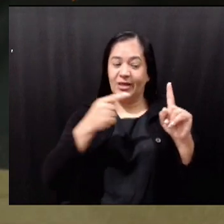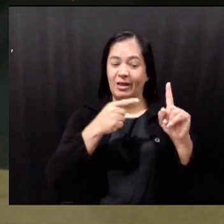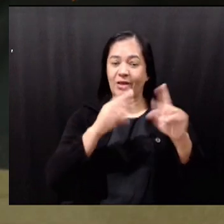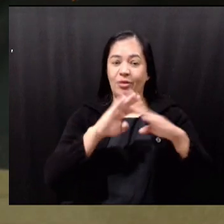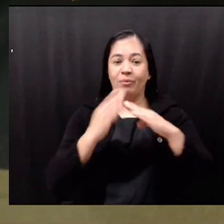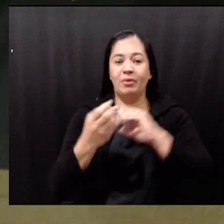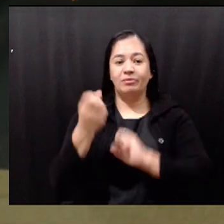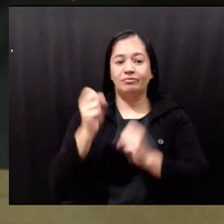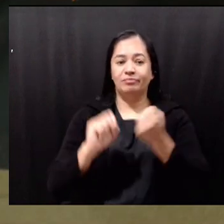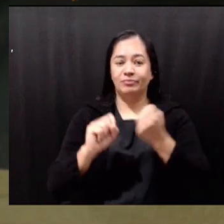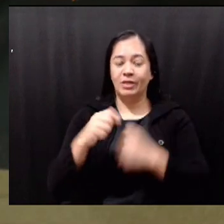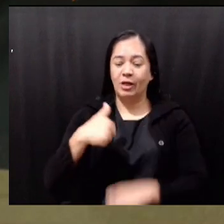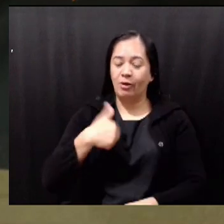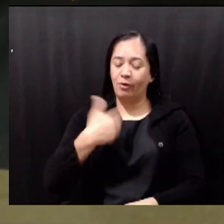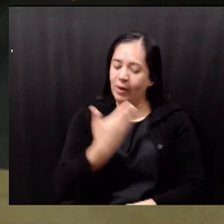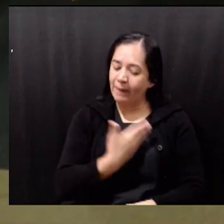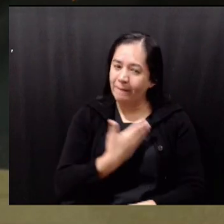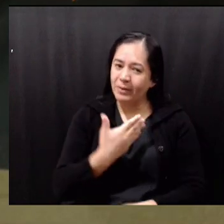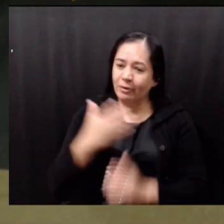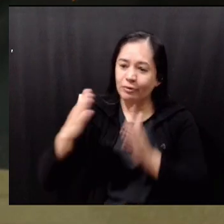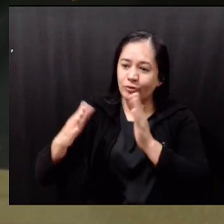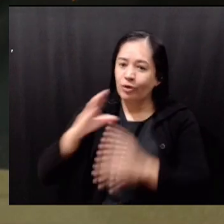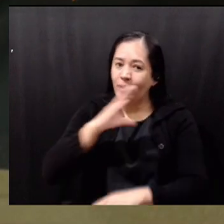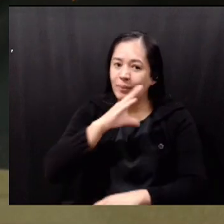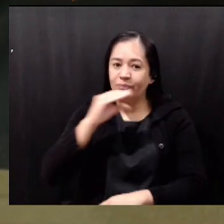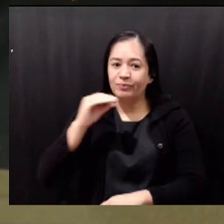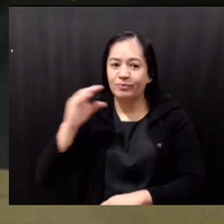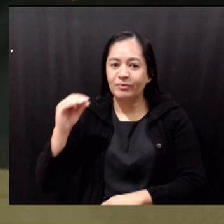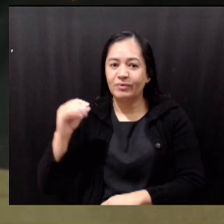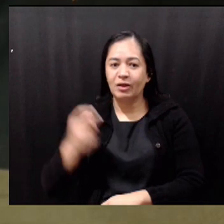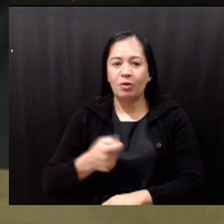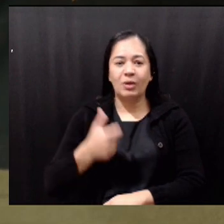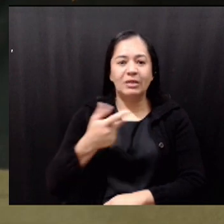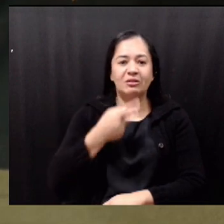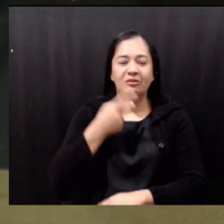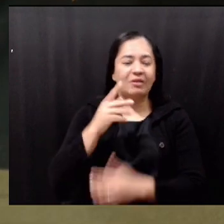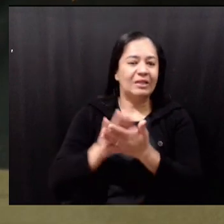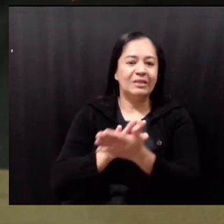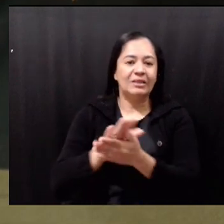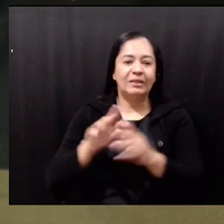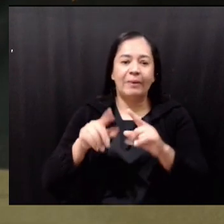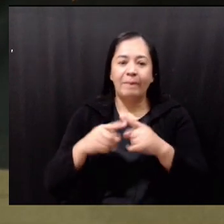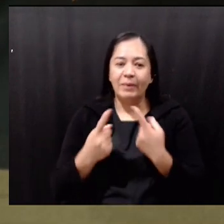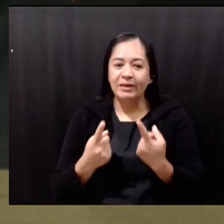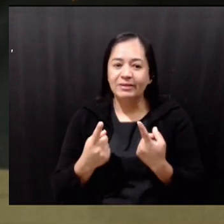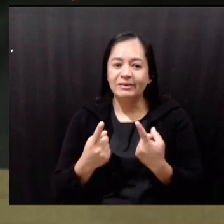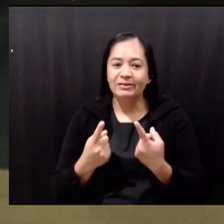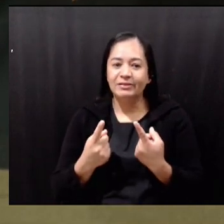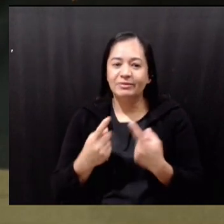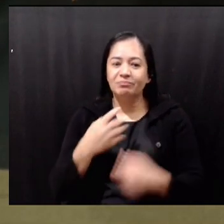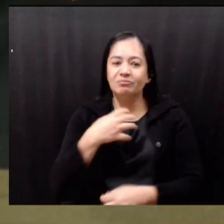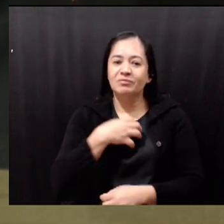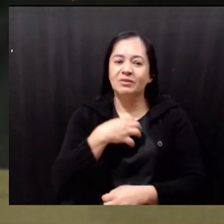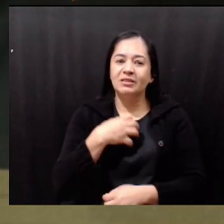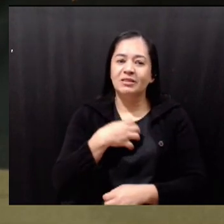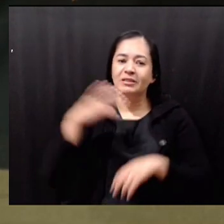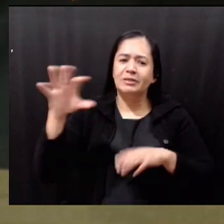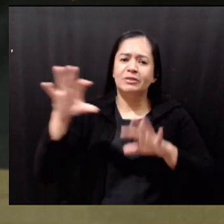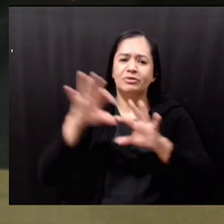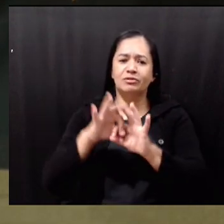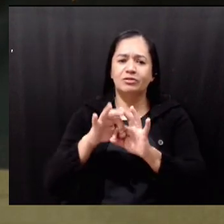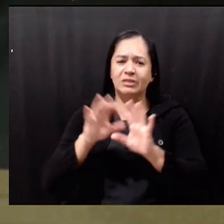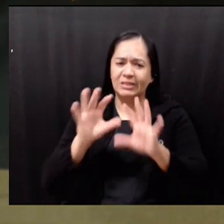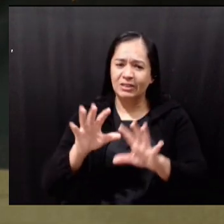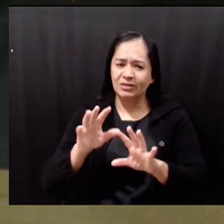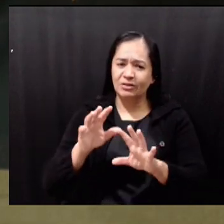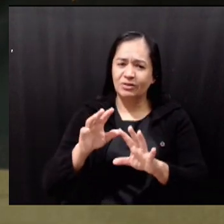infância com quem quase não falo mais, mas ainda me sinto muito ligada. Isso é considerado amizade de